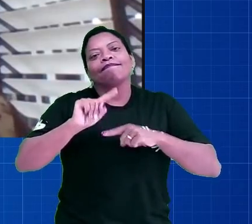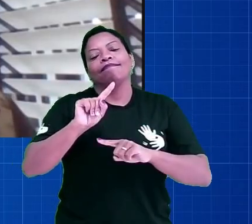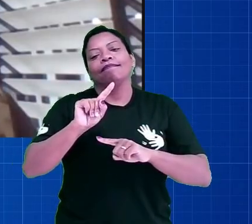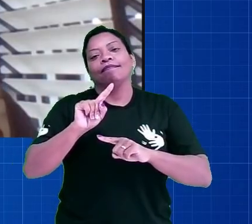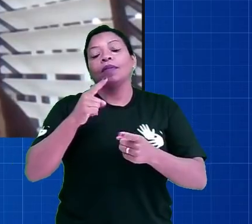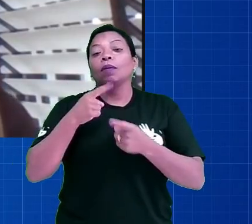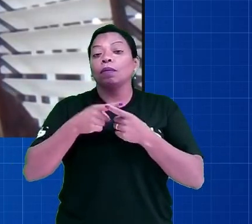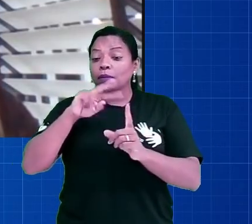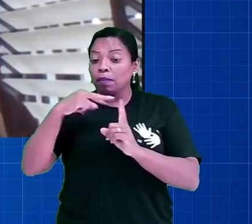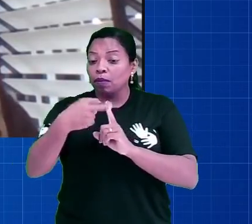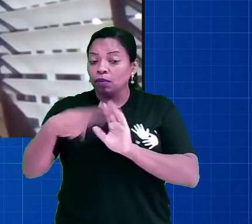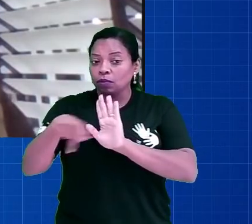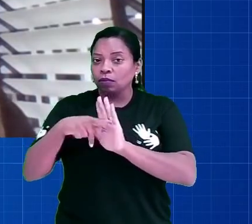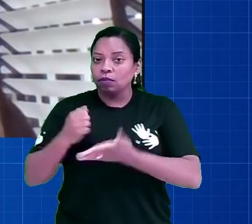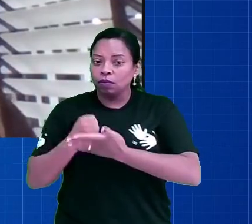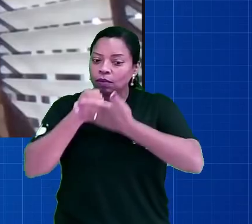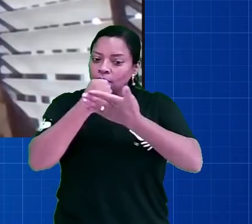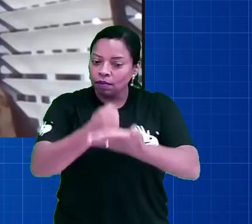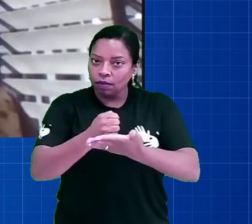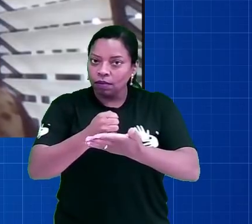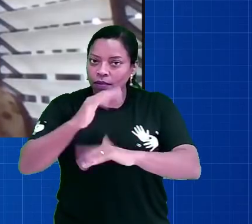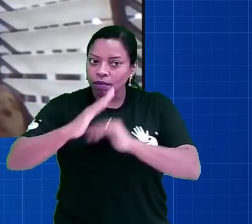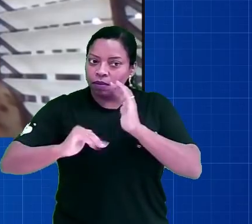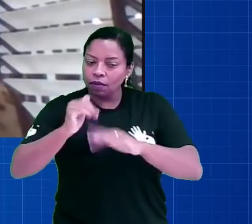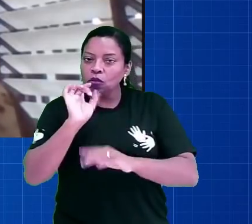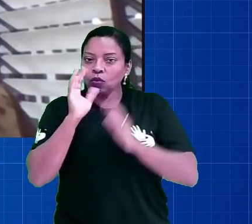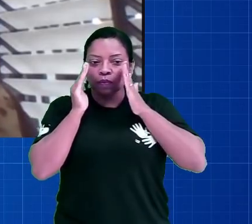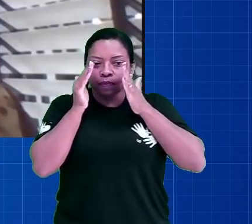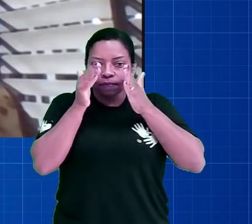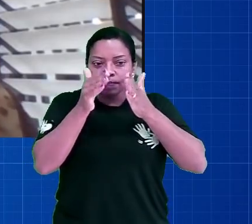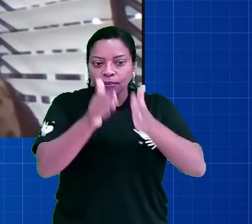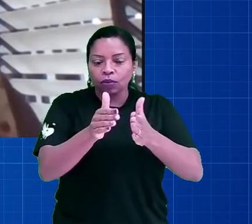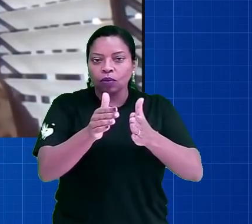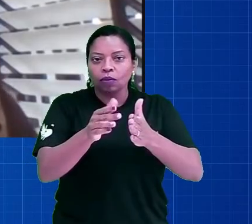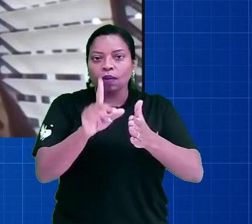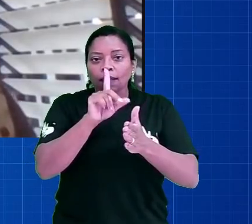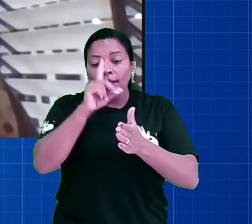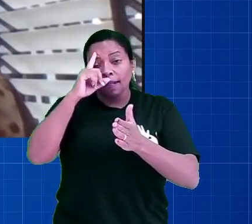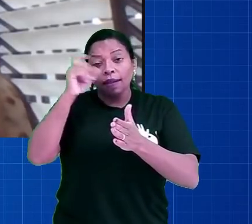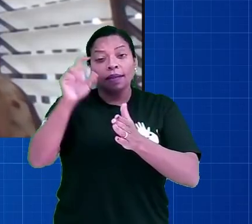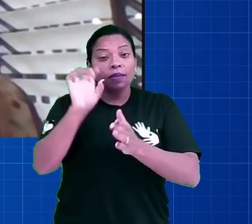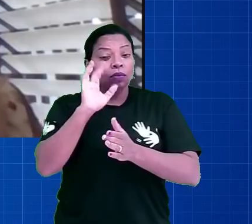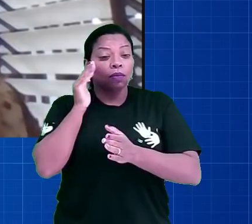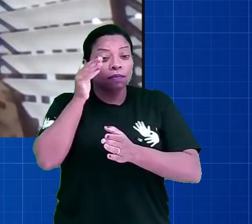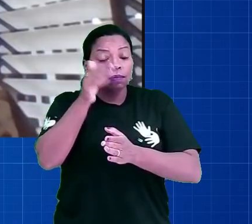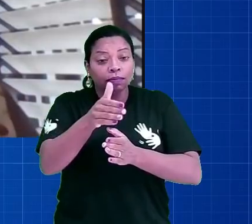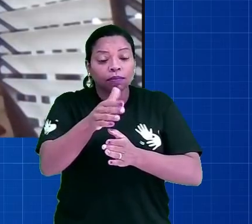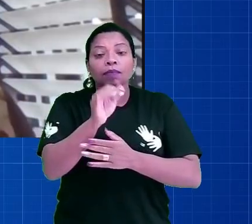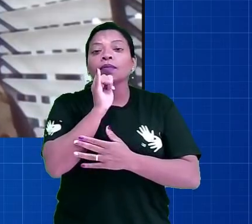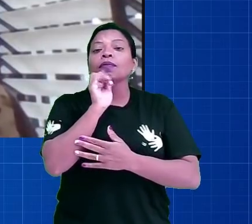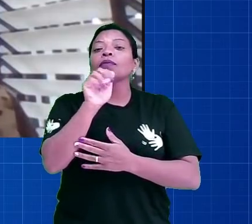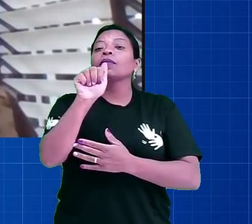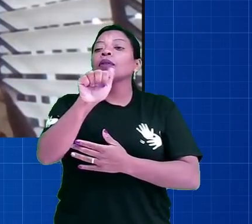de apoio, ainda continua aquela ideia de que há que o público-alvo da educação especial